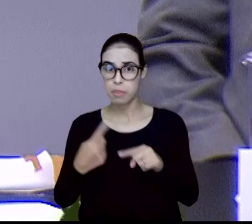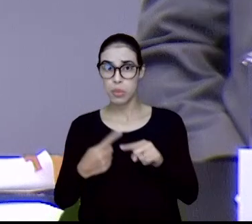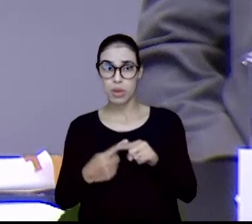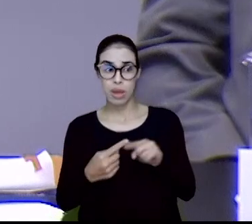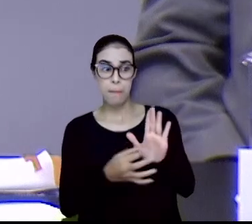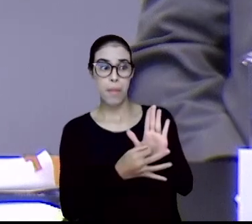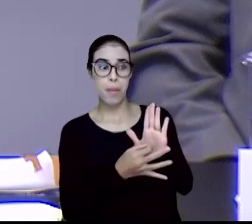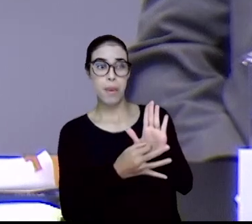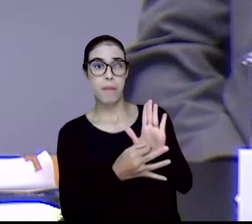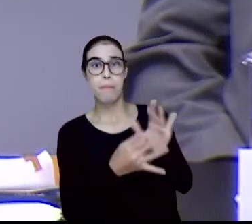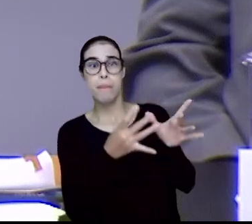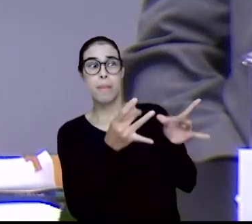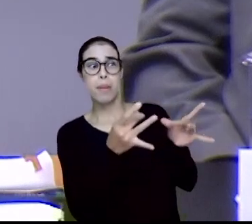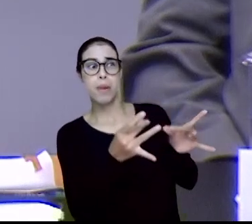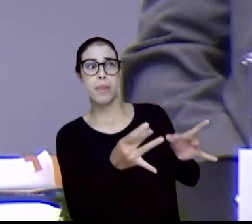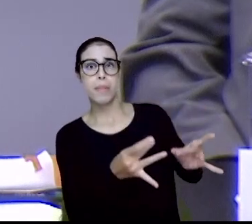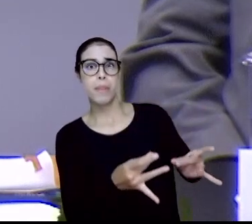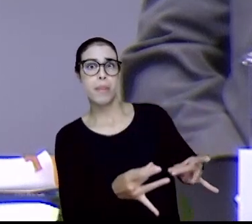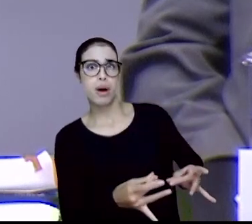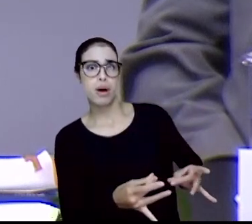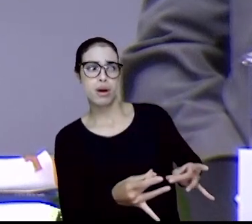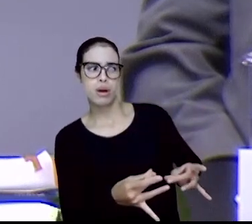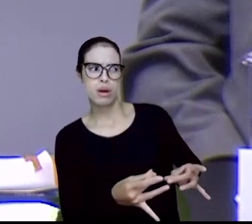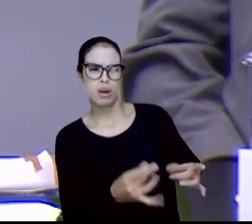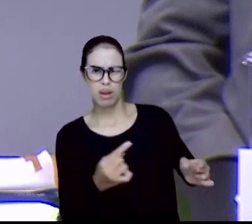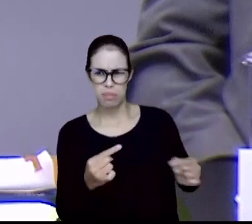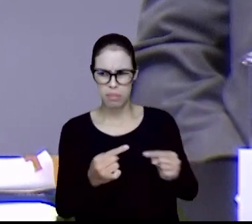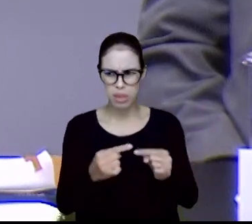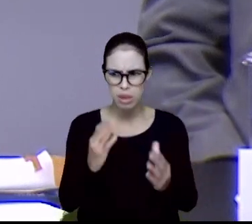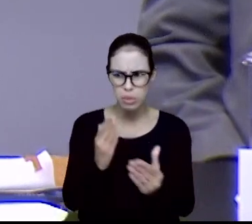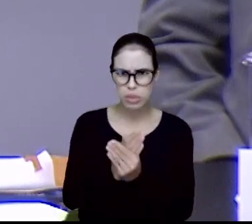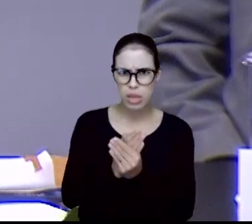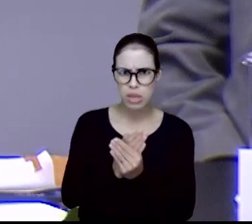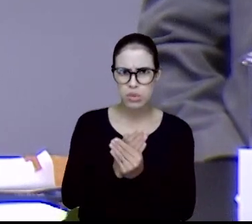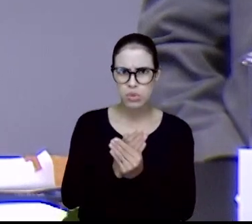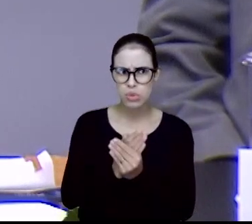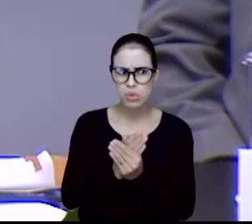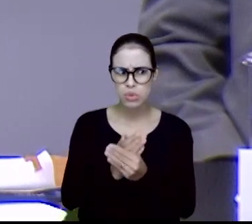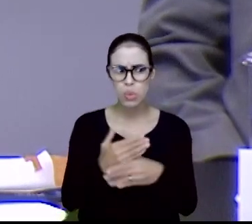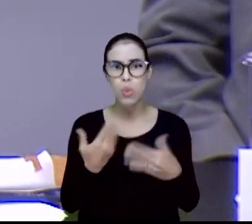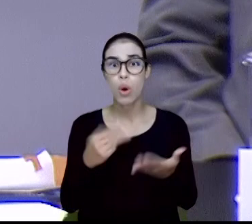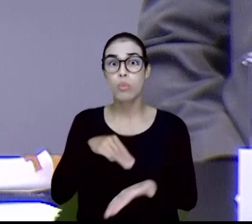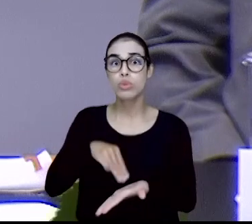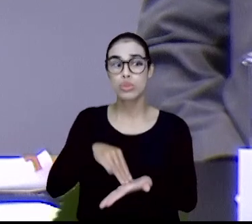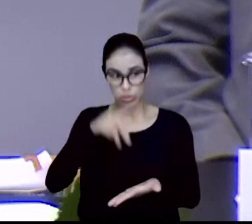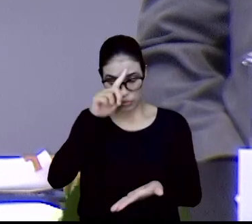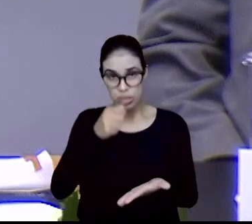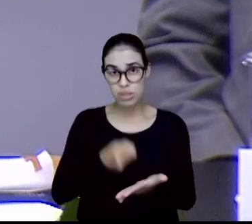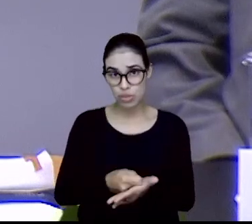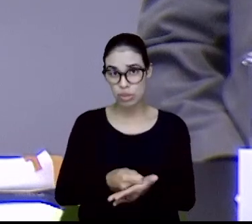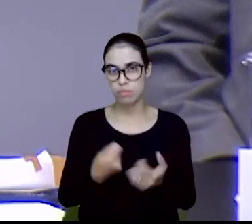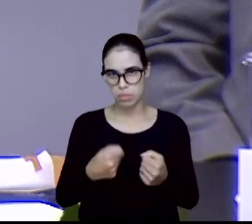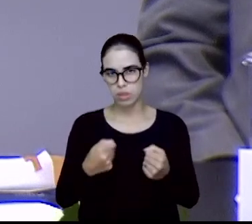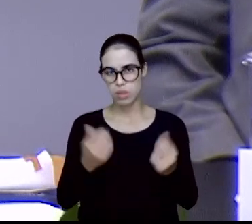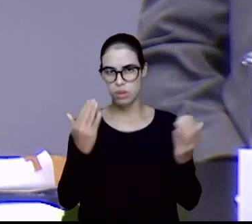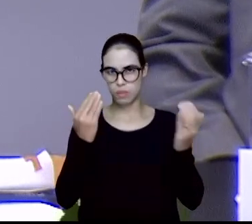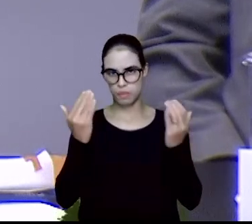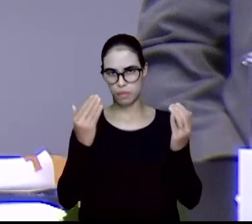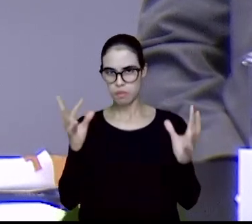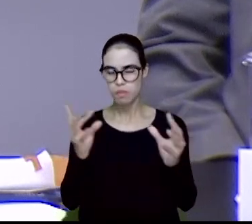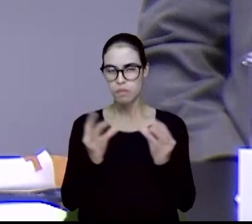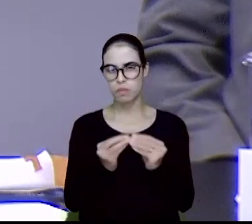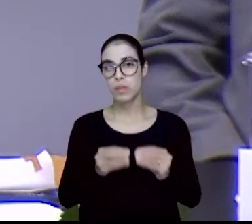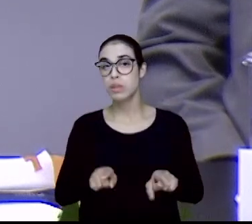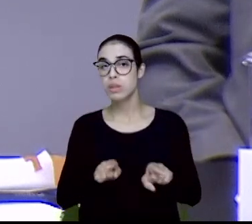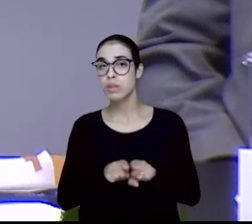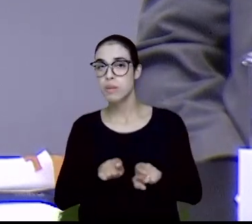saber distinguir o que é obter dictum do que é a razão de decidir. E, em terceiro lugar, a argumentação